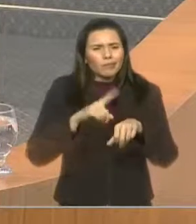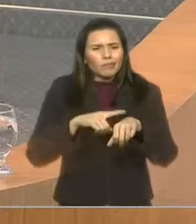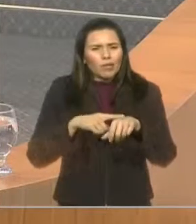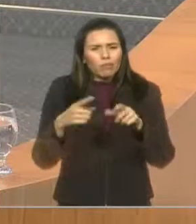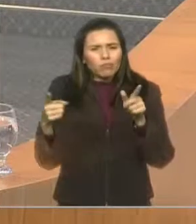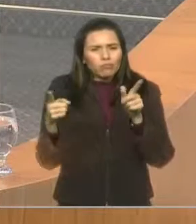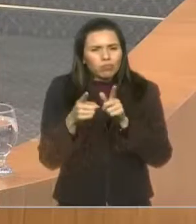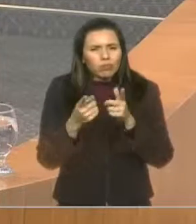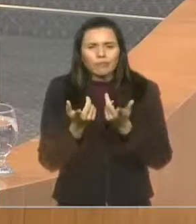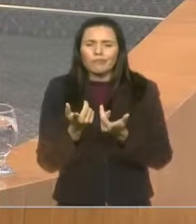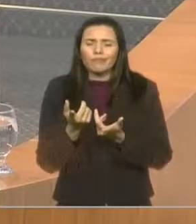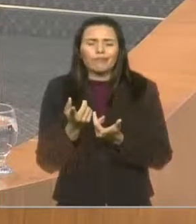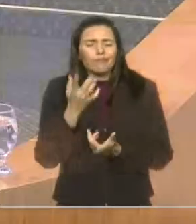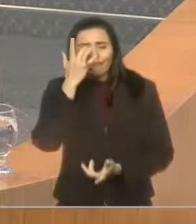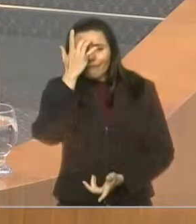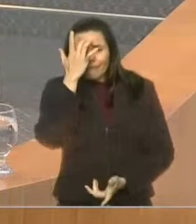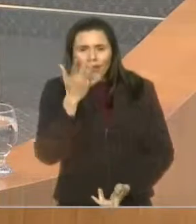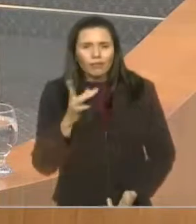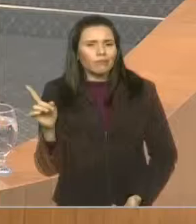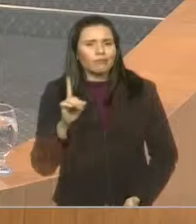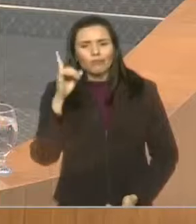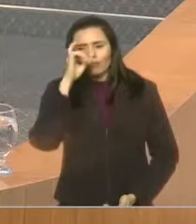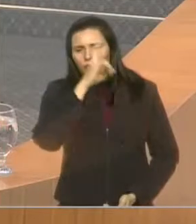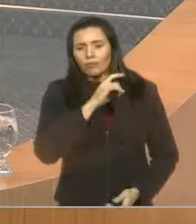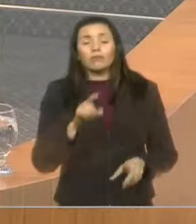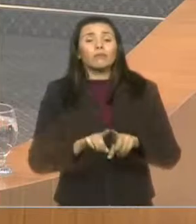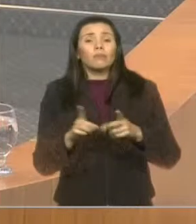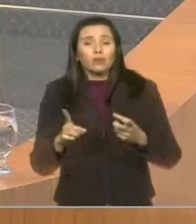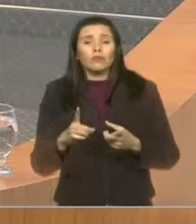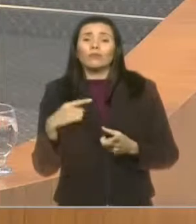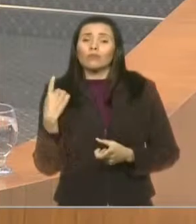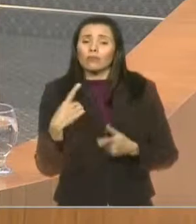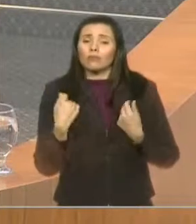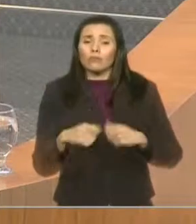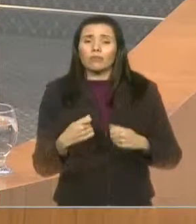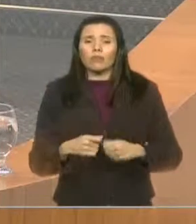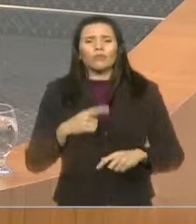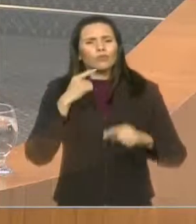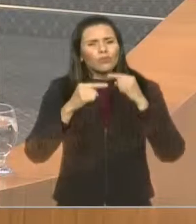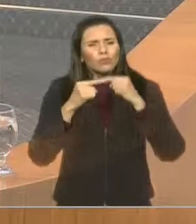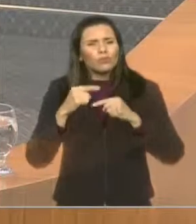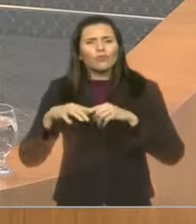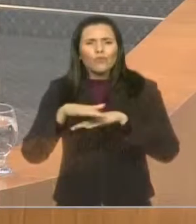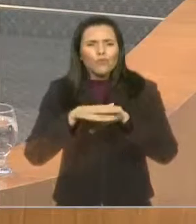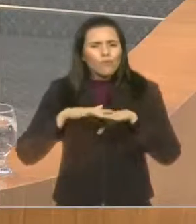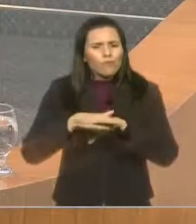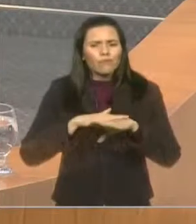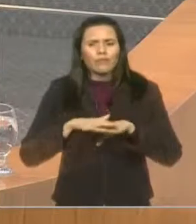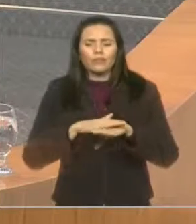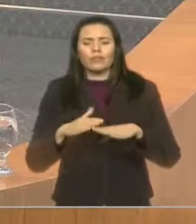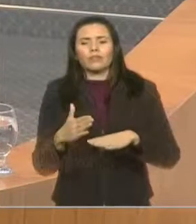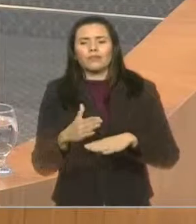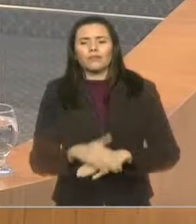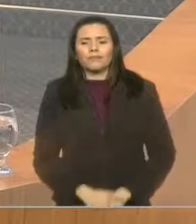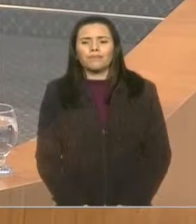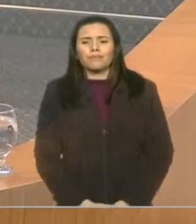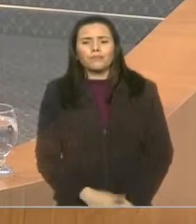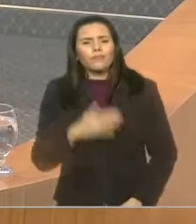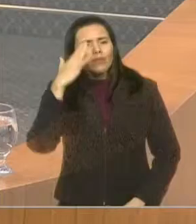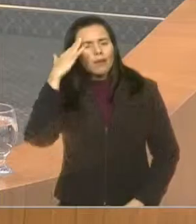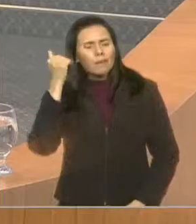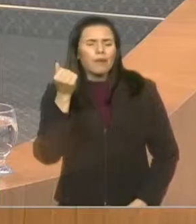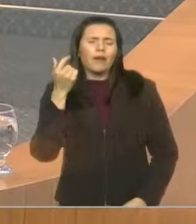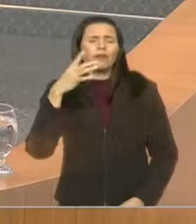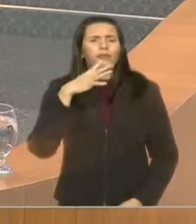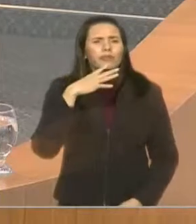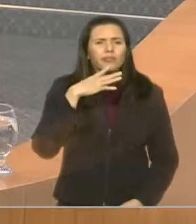afastar de fazer debate sério, debate apartidário, debate sem considerações sobre famílias aqui nesta